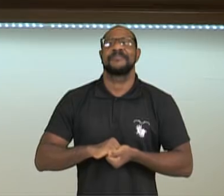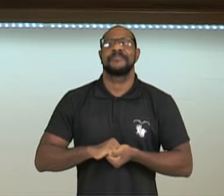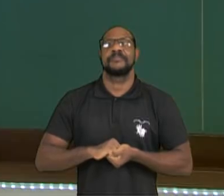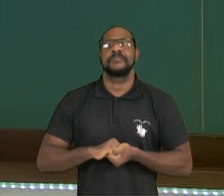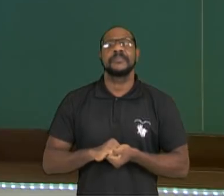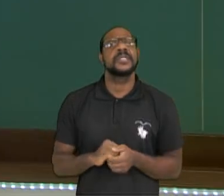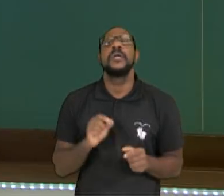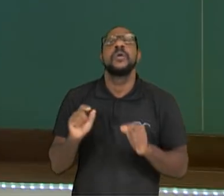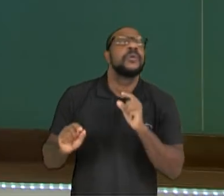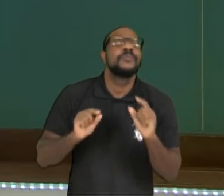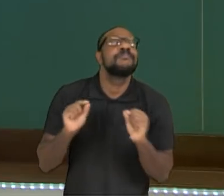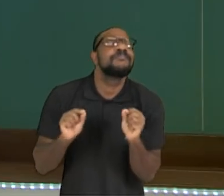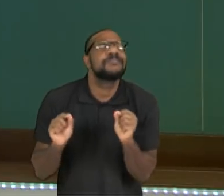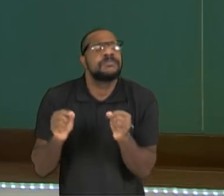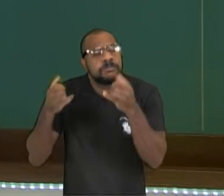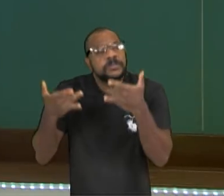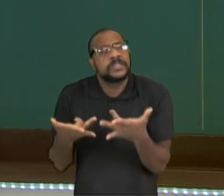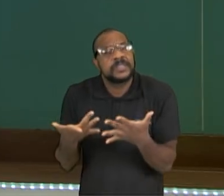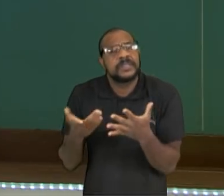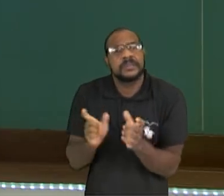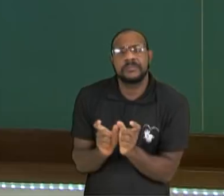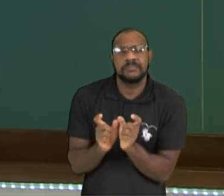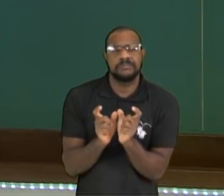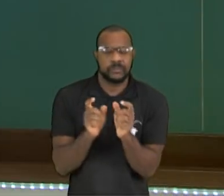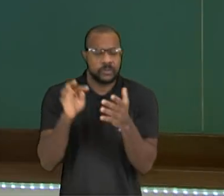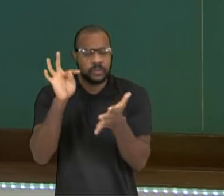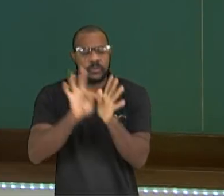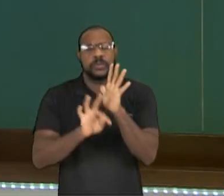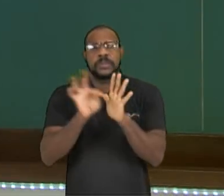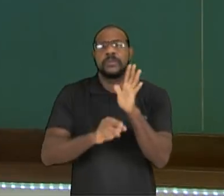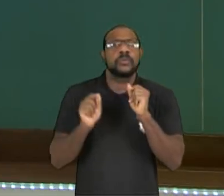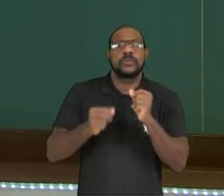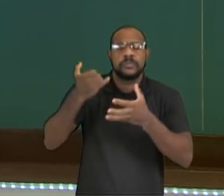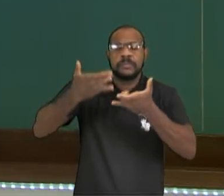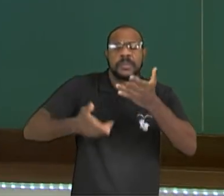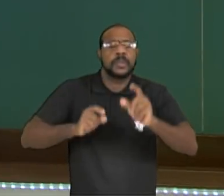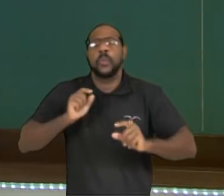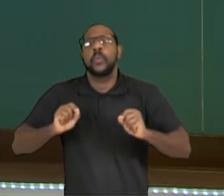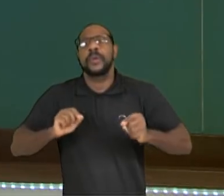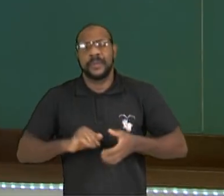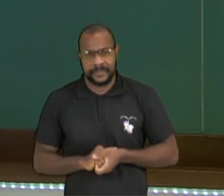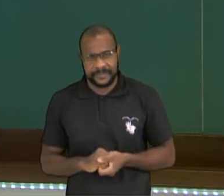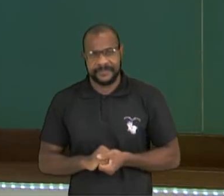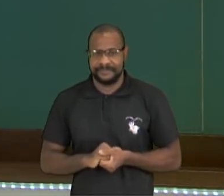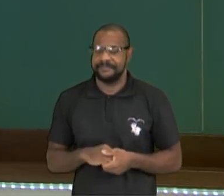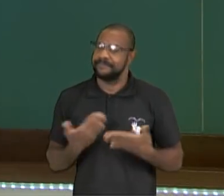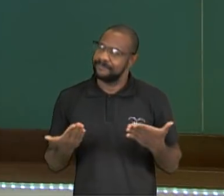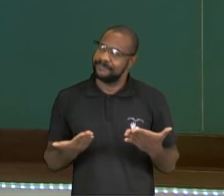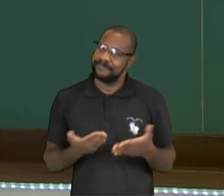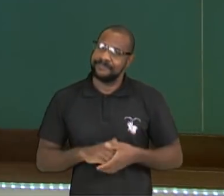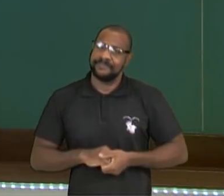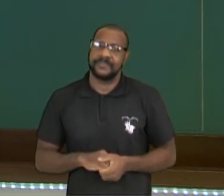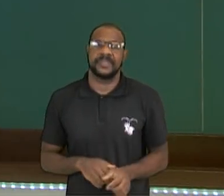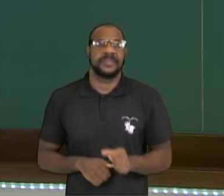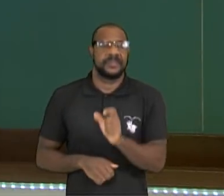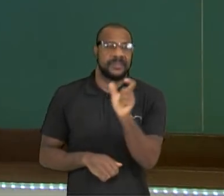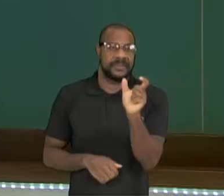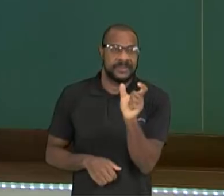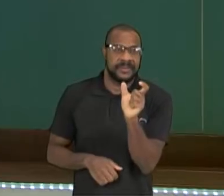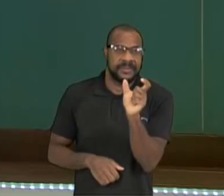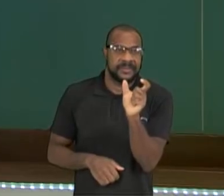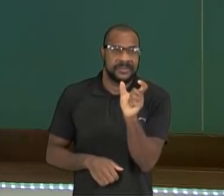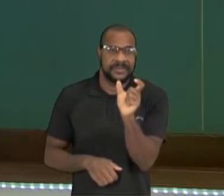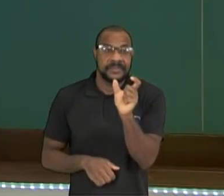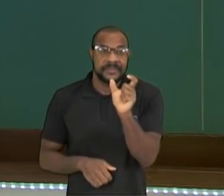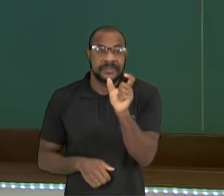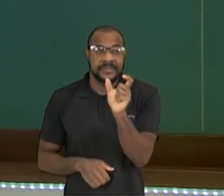De quem ele fala então no texto? Olha lá, vamos procurar. My mom, ok, já achamos um membro, falou da minha mãe. She's